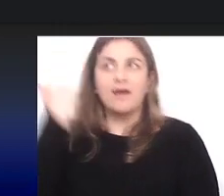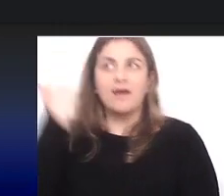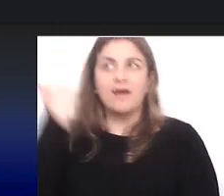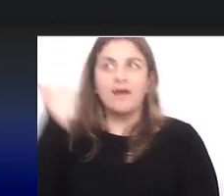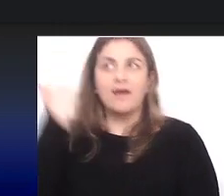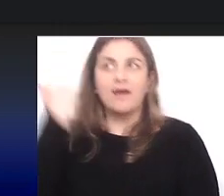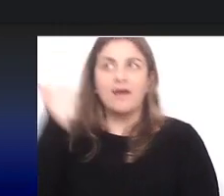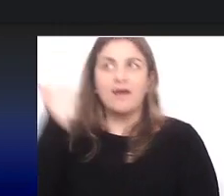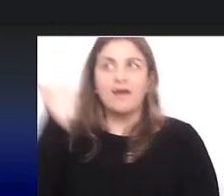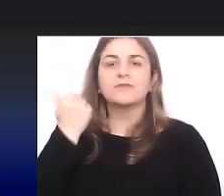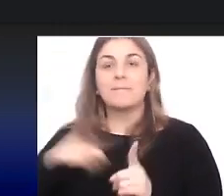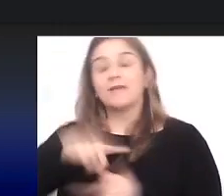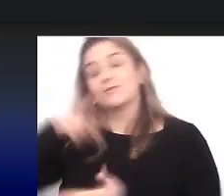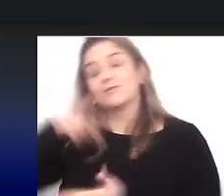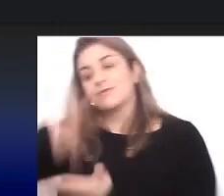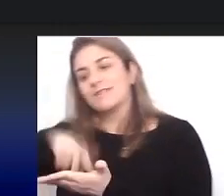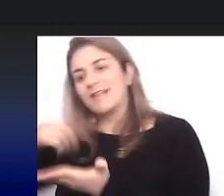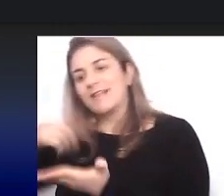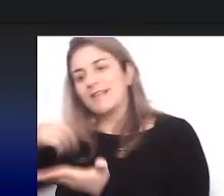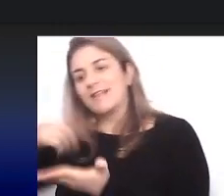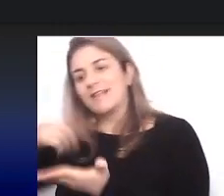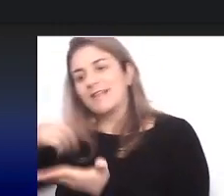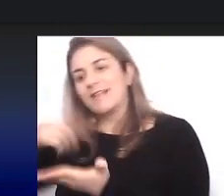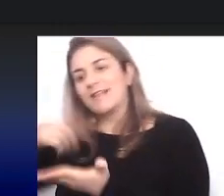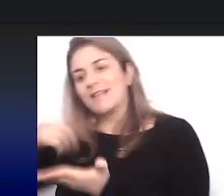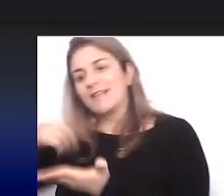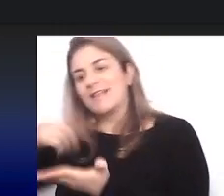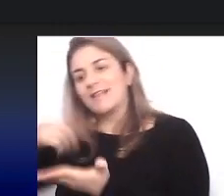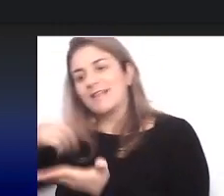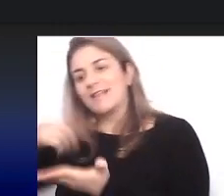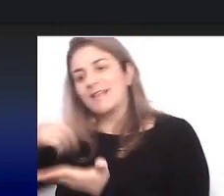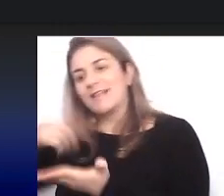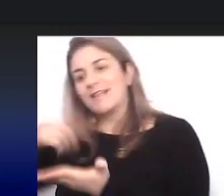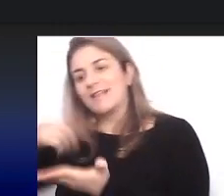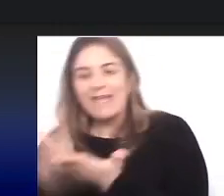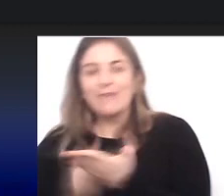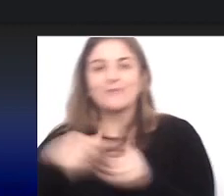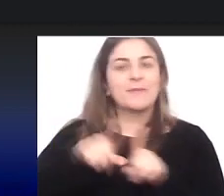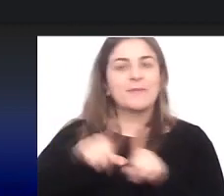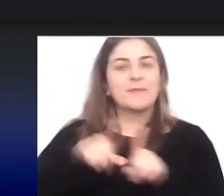dos livros, da jurisprudência, das citações dos seus pensamentos.